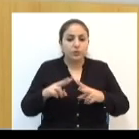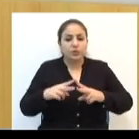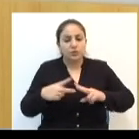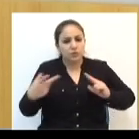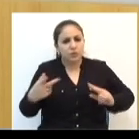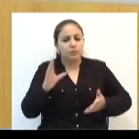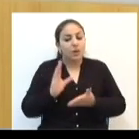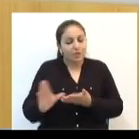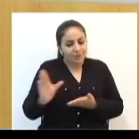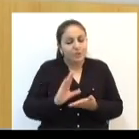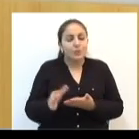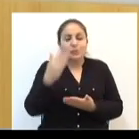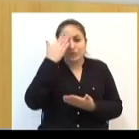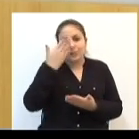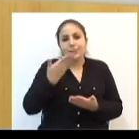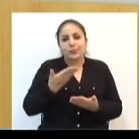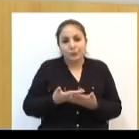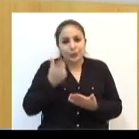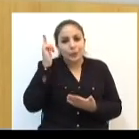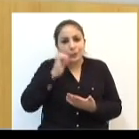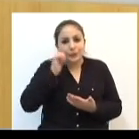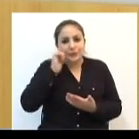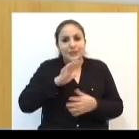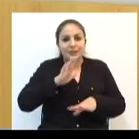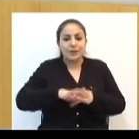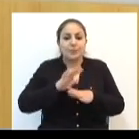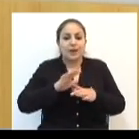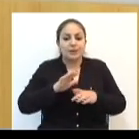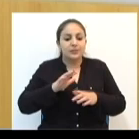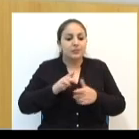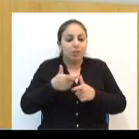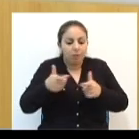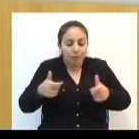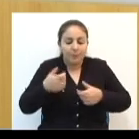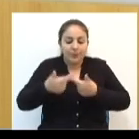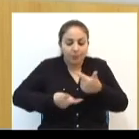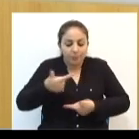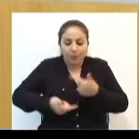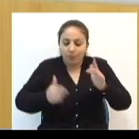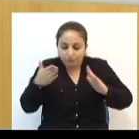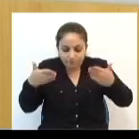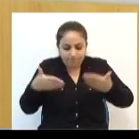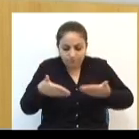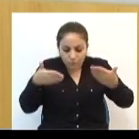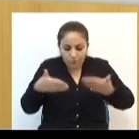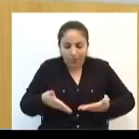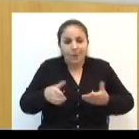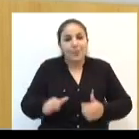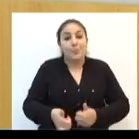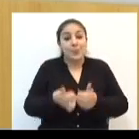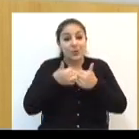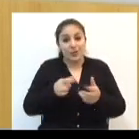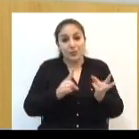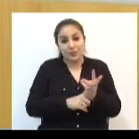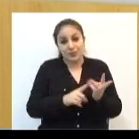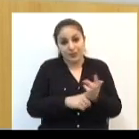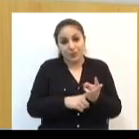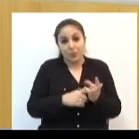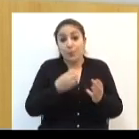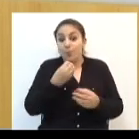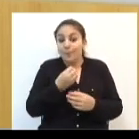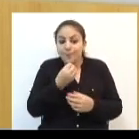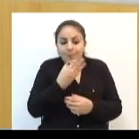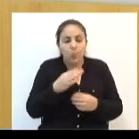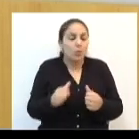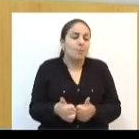que com esse investimento a gente tem mais lastro para poder trabalhar com condição e poder oferecer uma